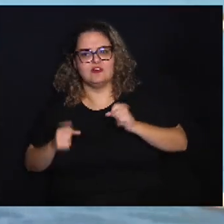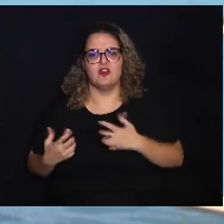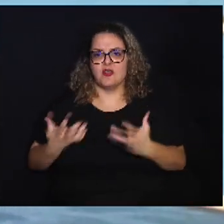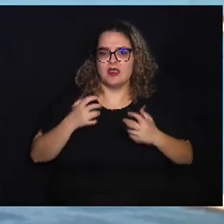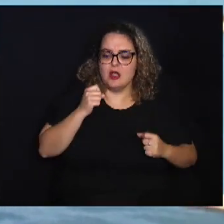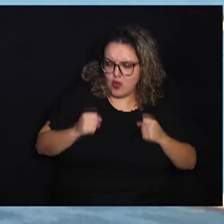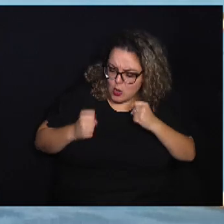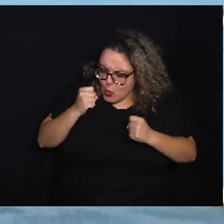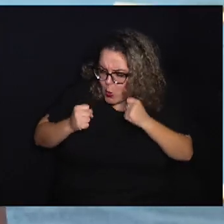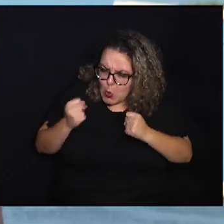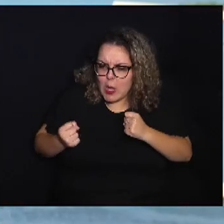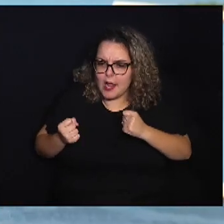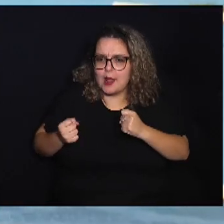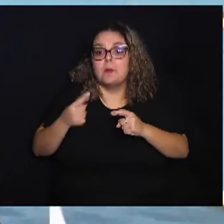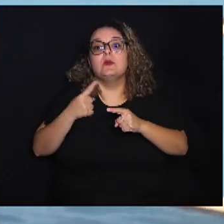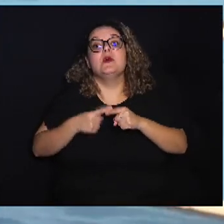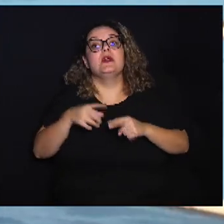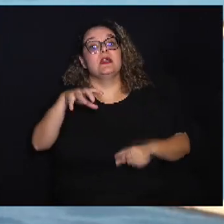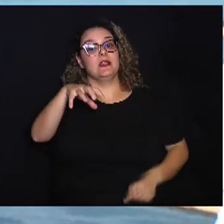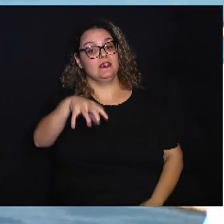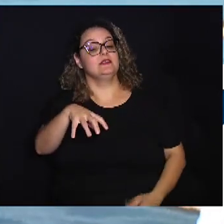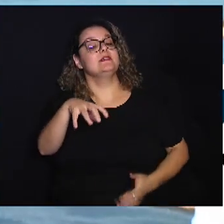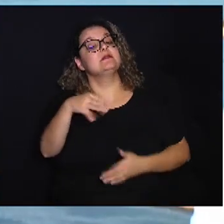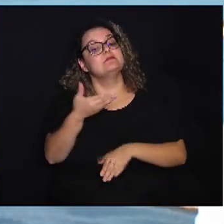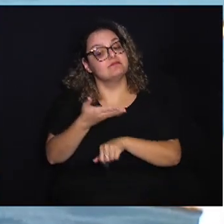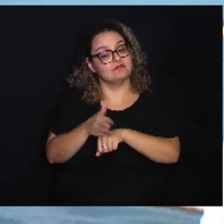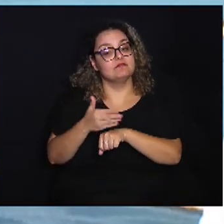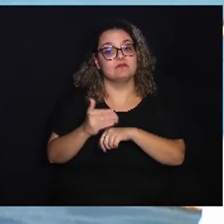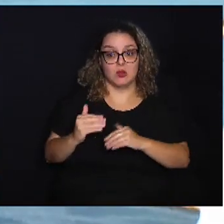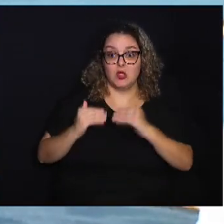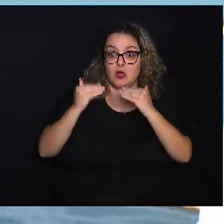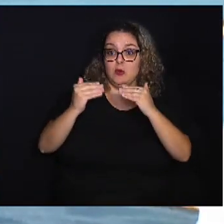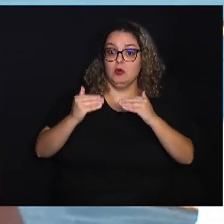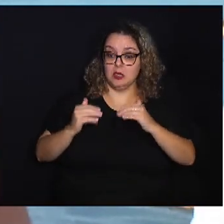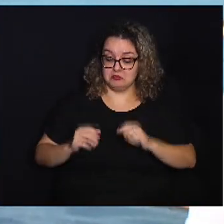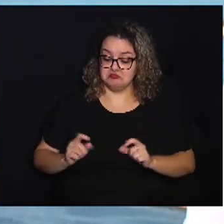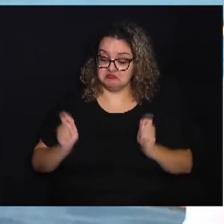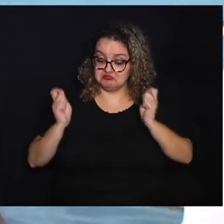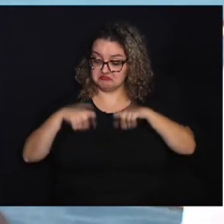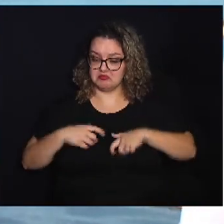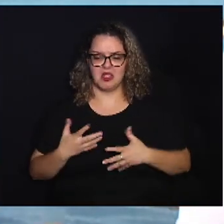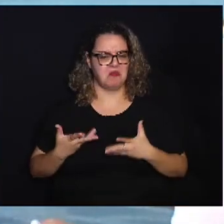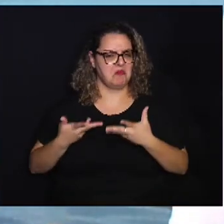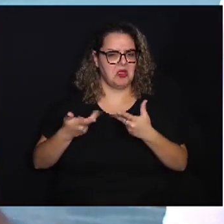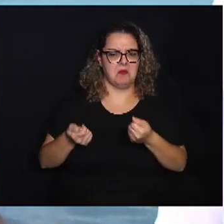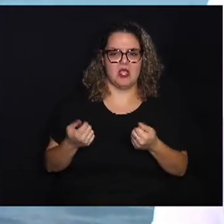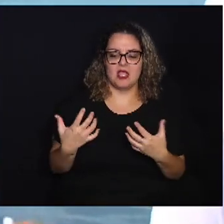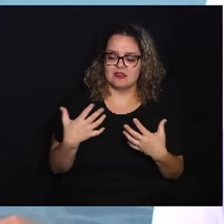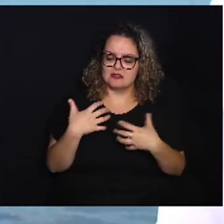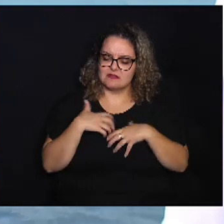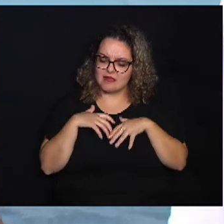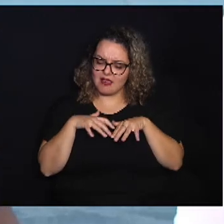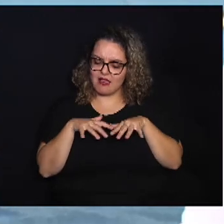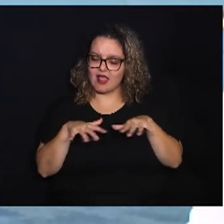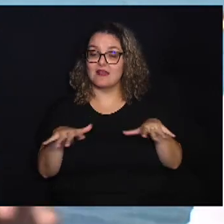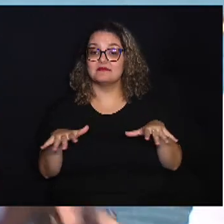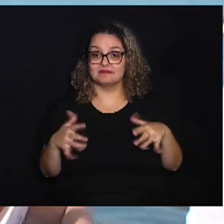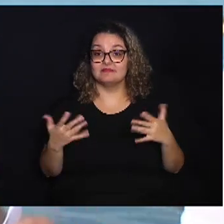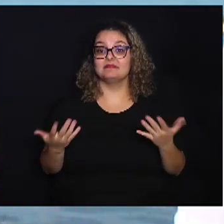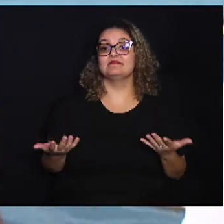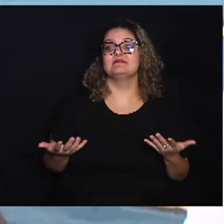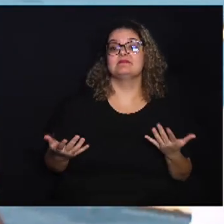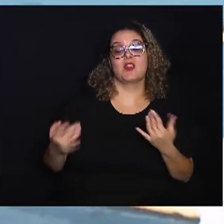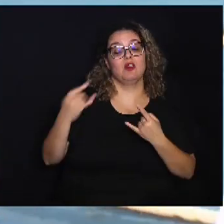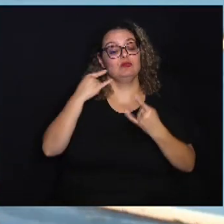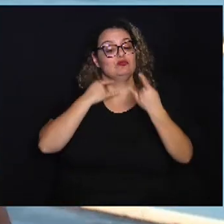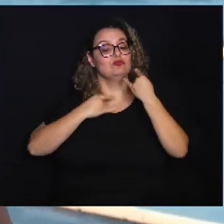correndo porque esse centro de treinamento aqui de alto rendimento de Campinas é sensacional. Esse clima, né, acaba atraindo